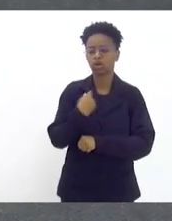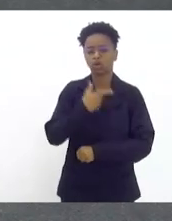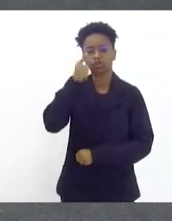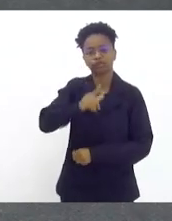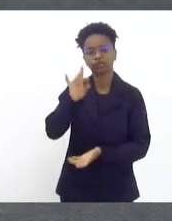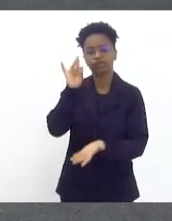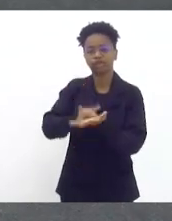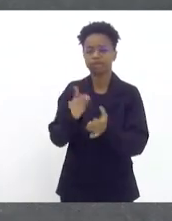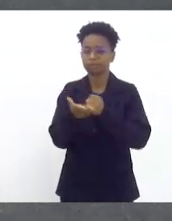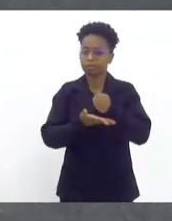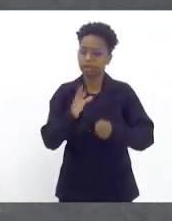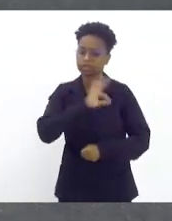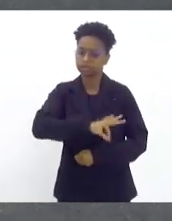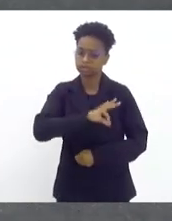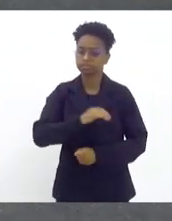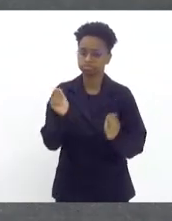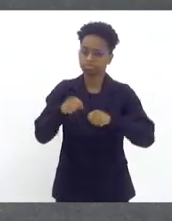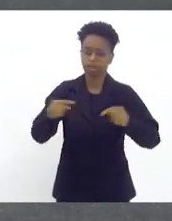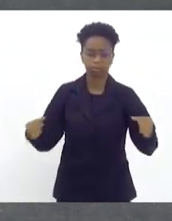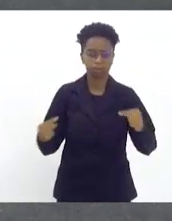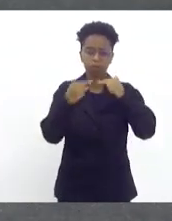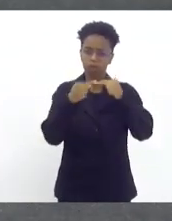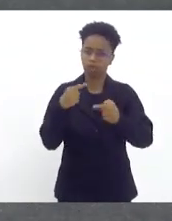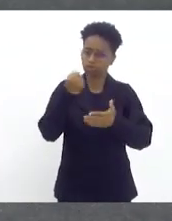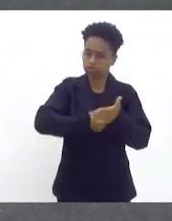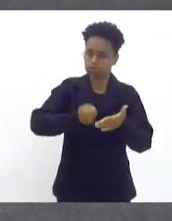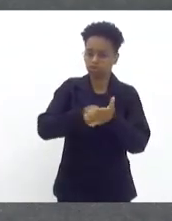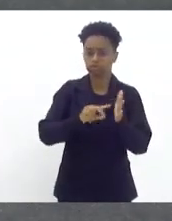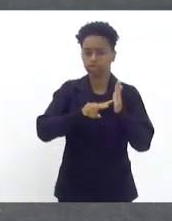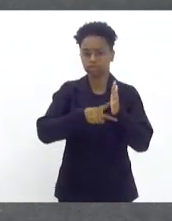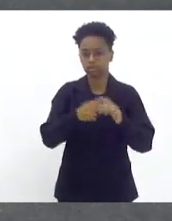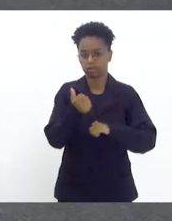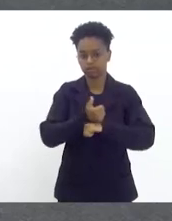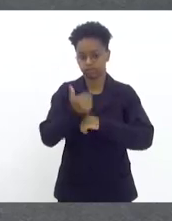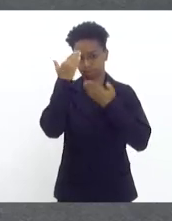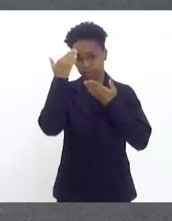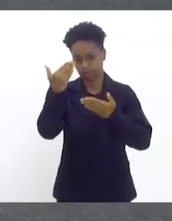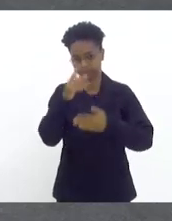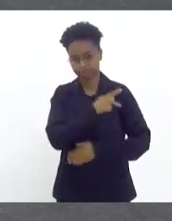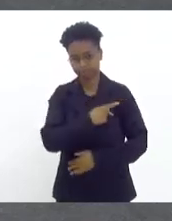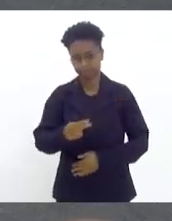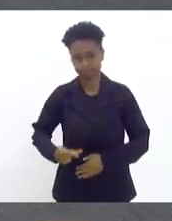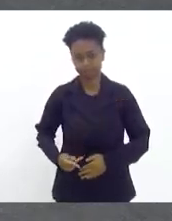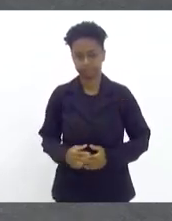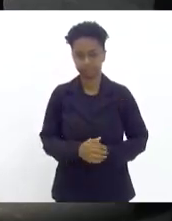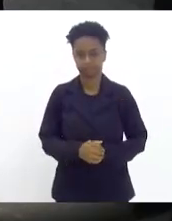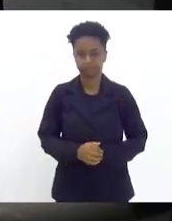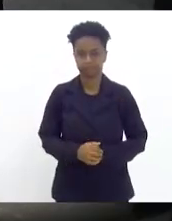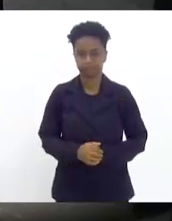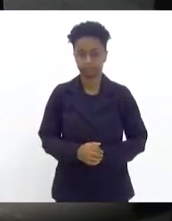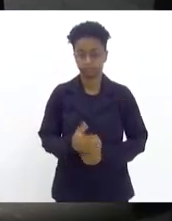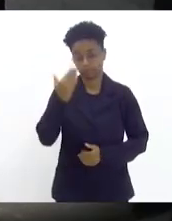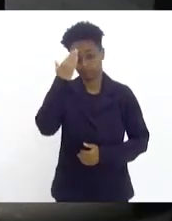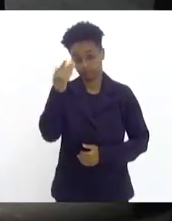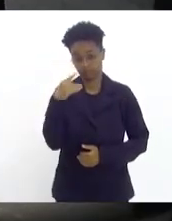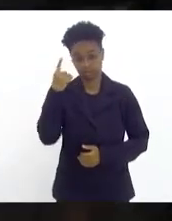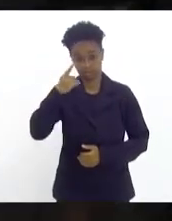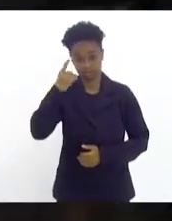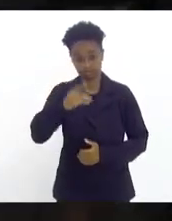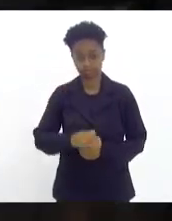uma realidade que Contemple a luta do Sindicato dos Profissionais obrigada senhor presidente obrigado